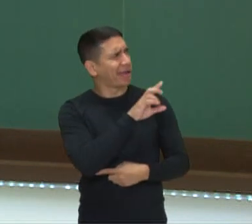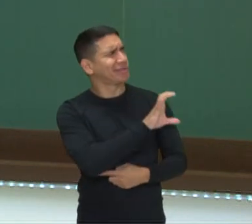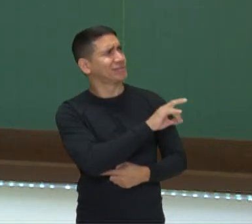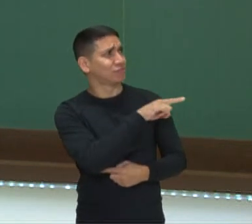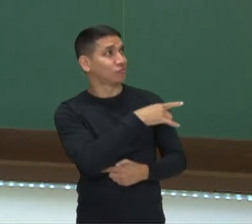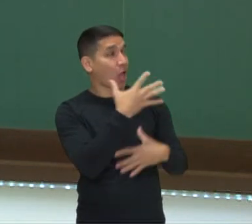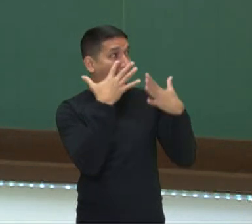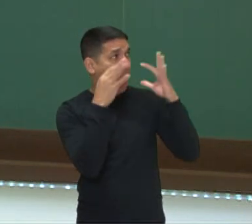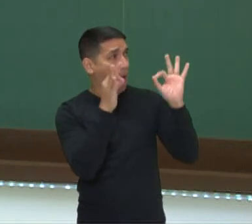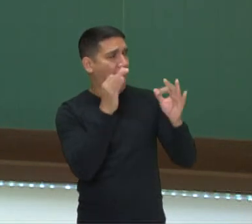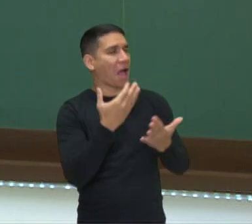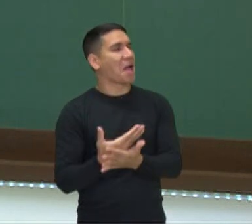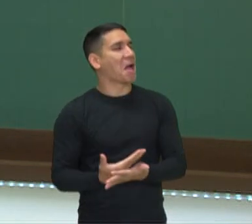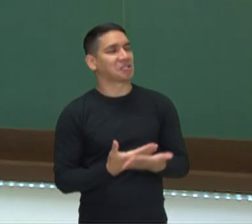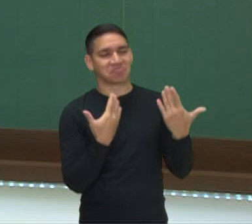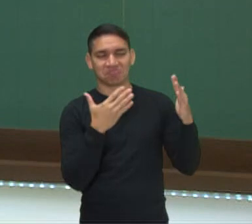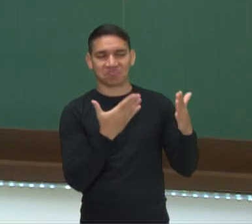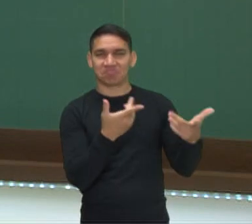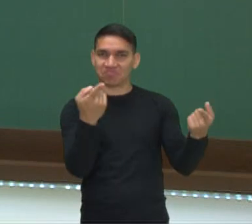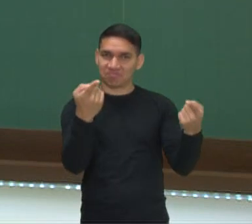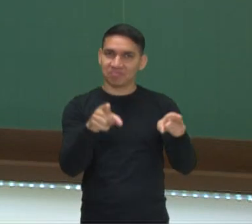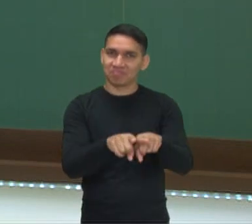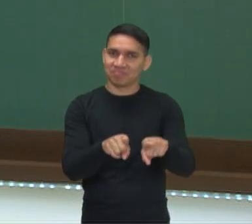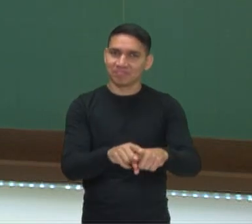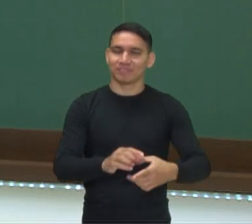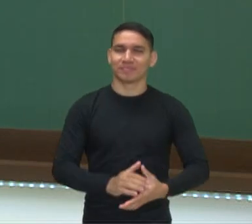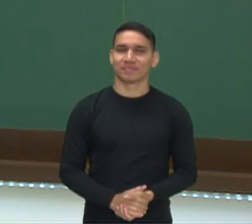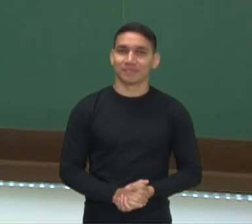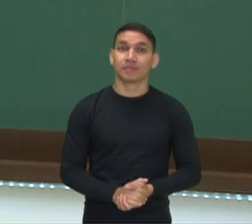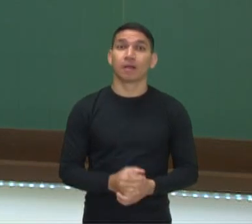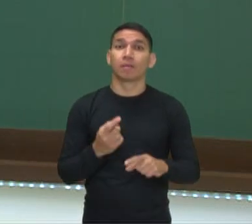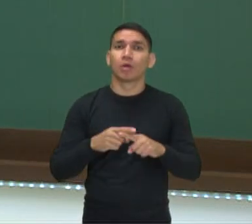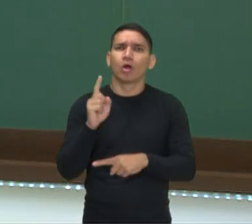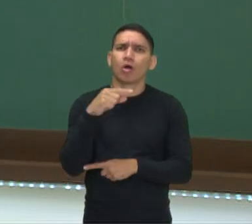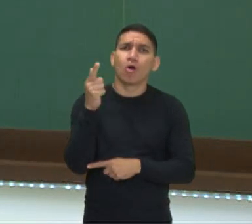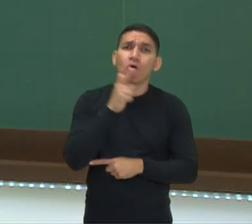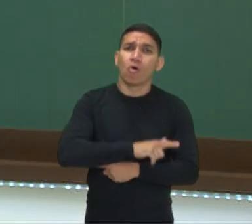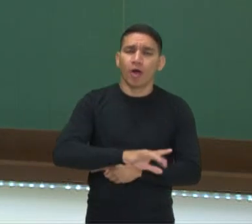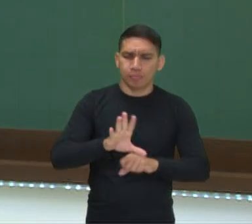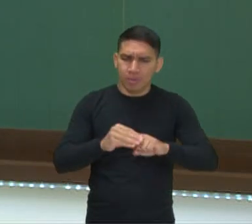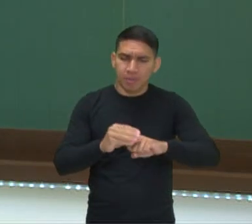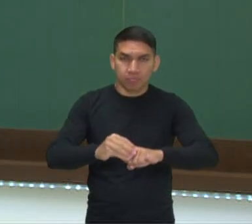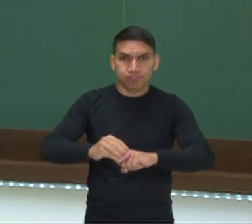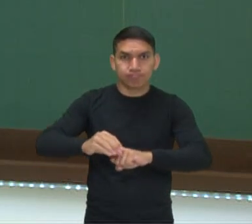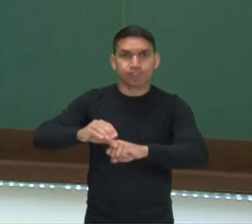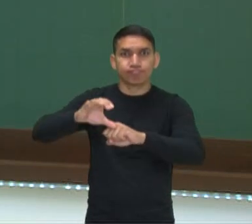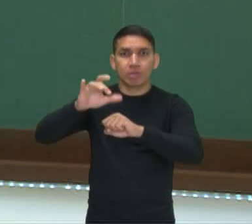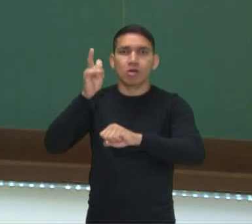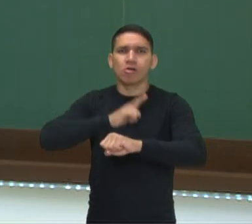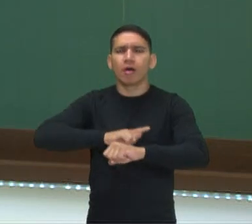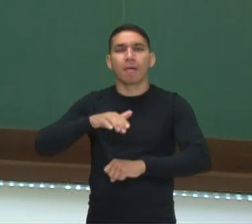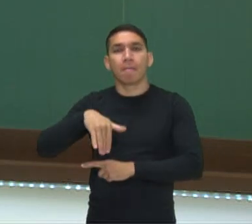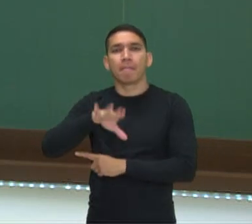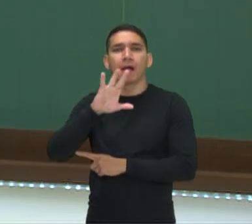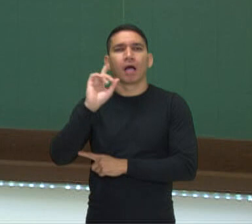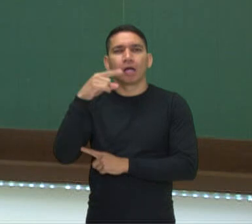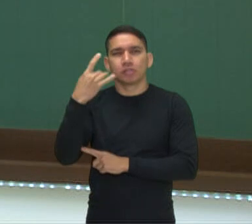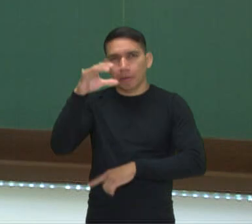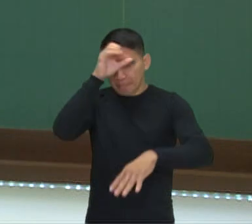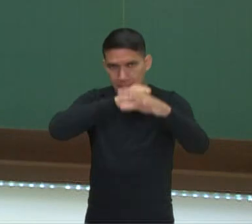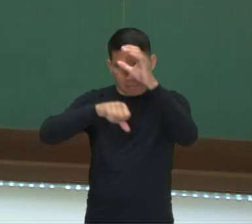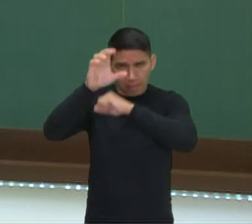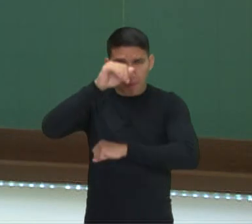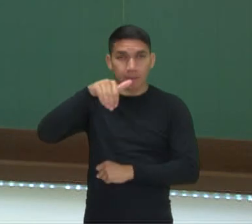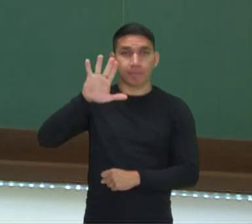está prestando atenção nas aulas, assim como vocês também. Para que a gente tenha aí bastante conhecimento e encher